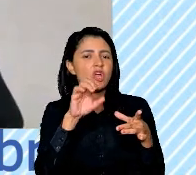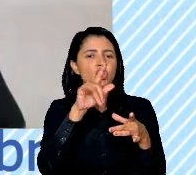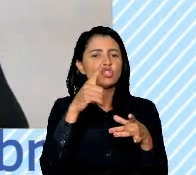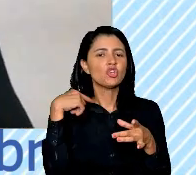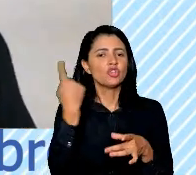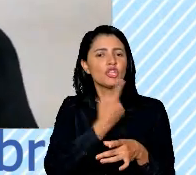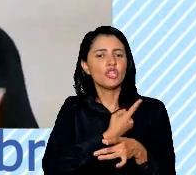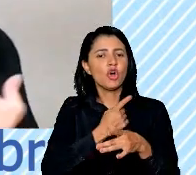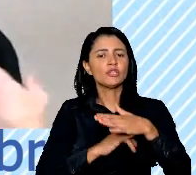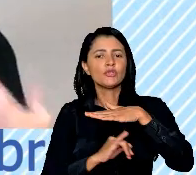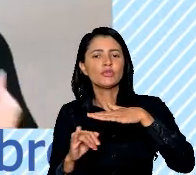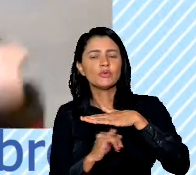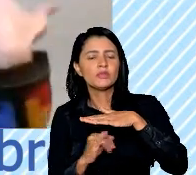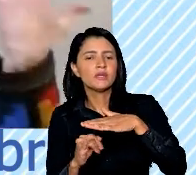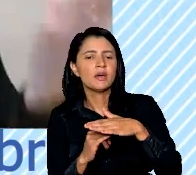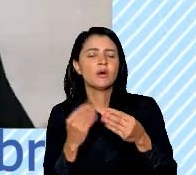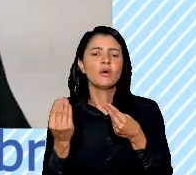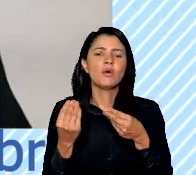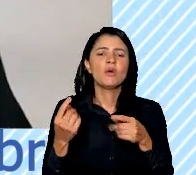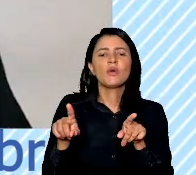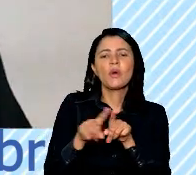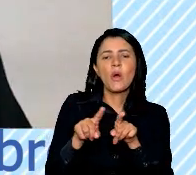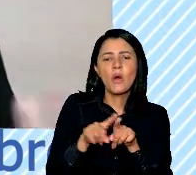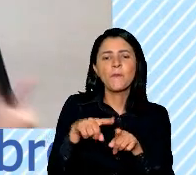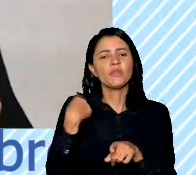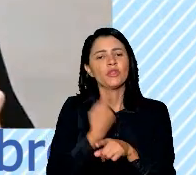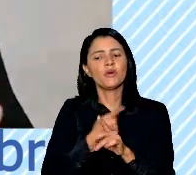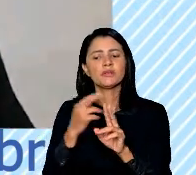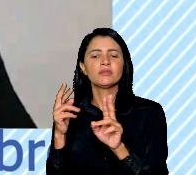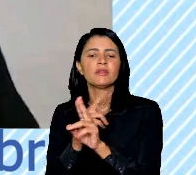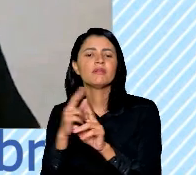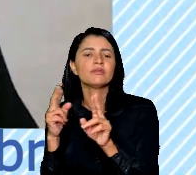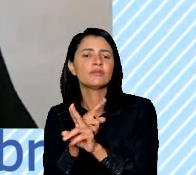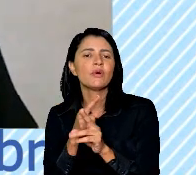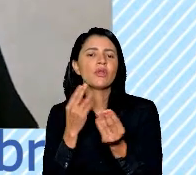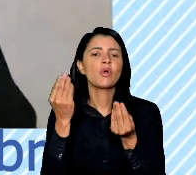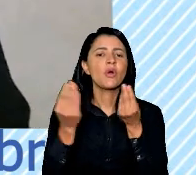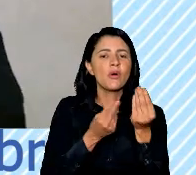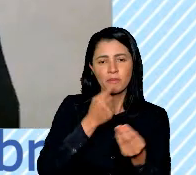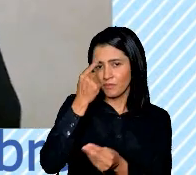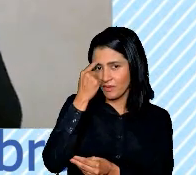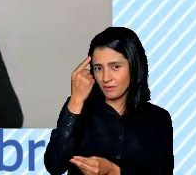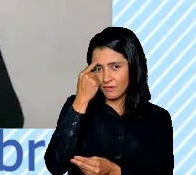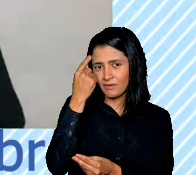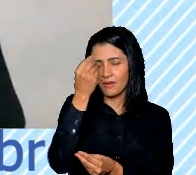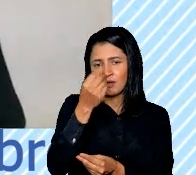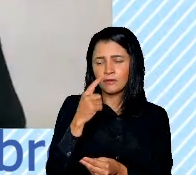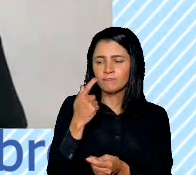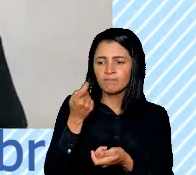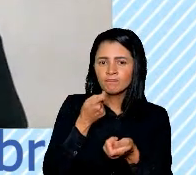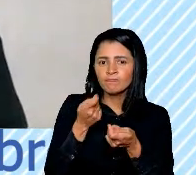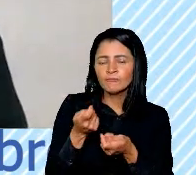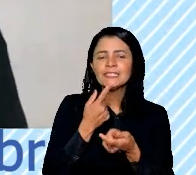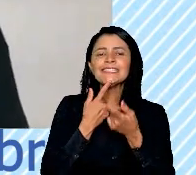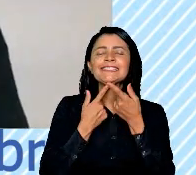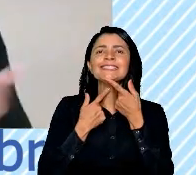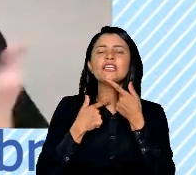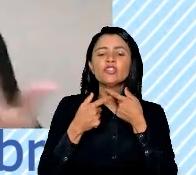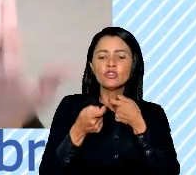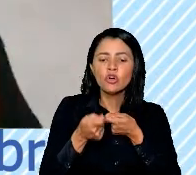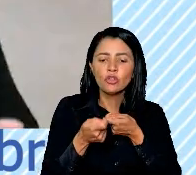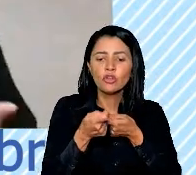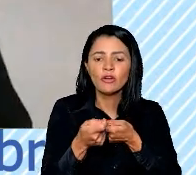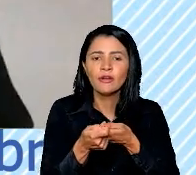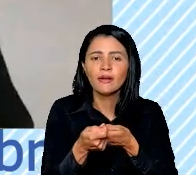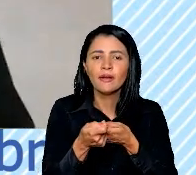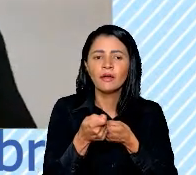nossas instituições, como das nossas relações? Como pensar esta autocontenção dos desejos? Porque se nós